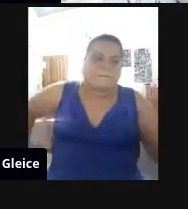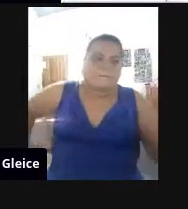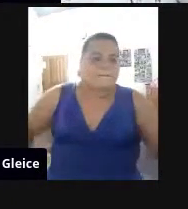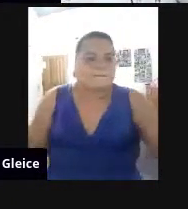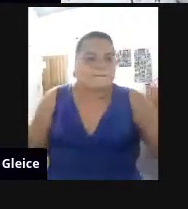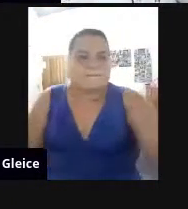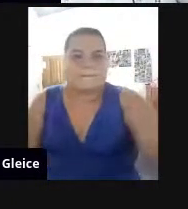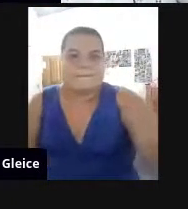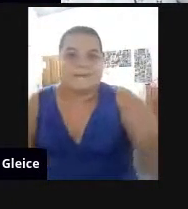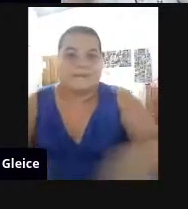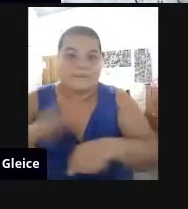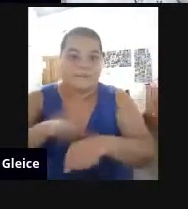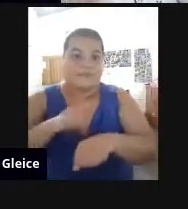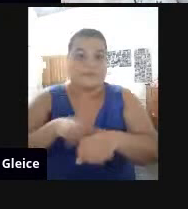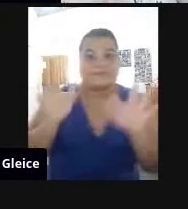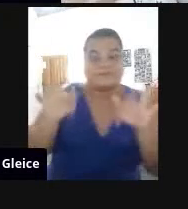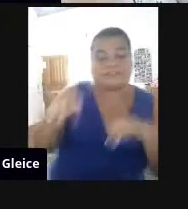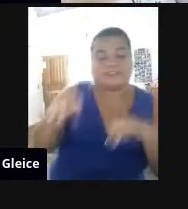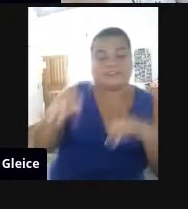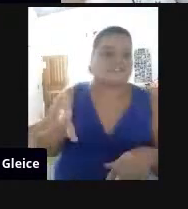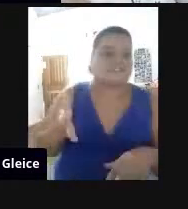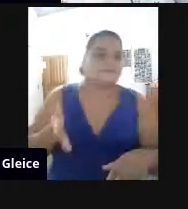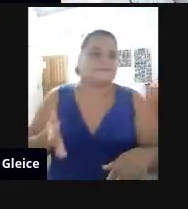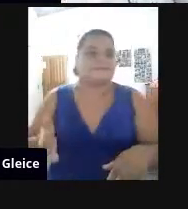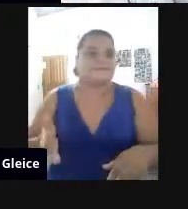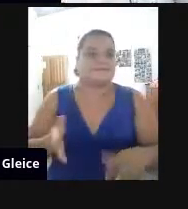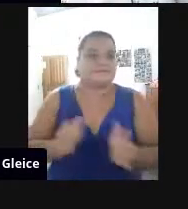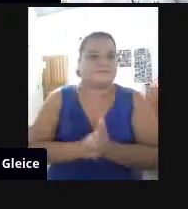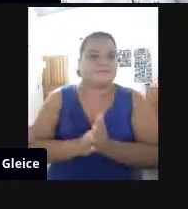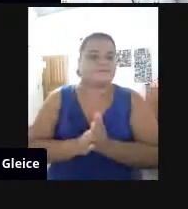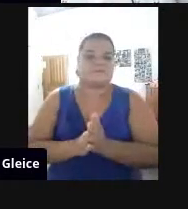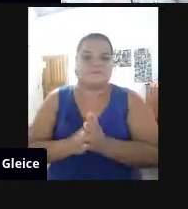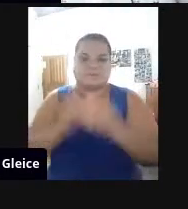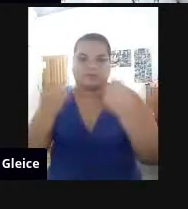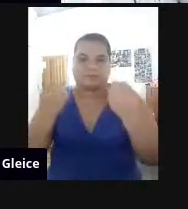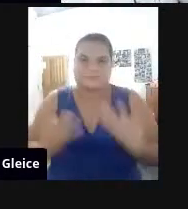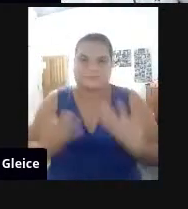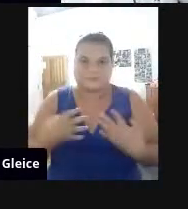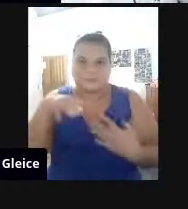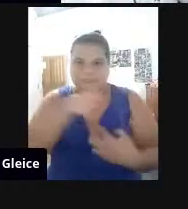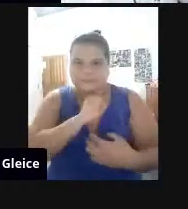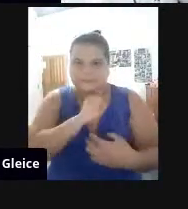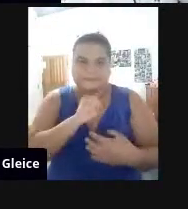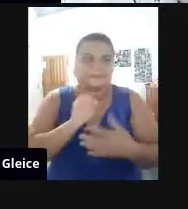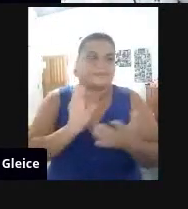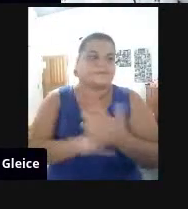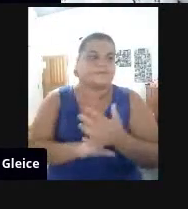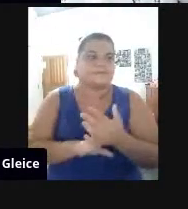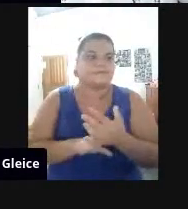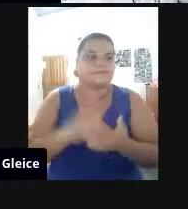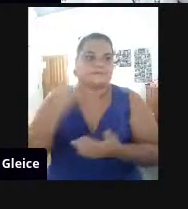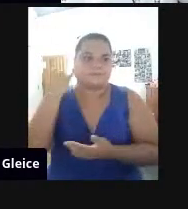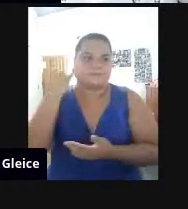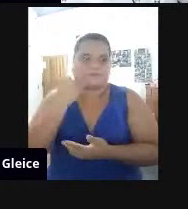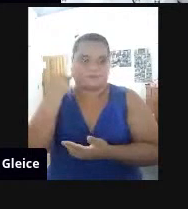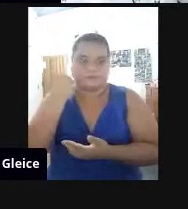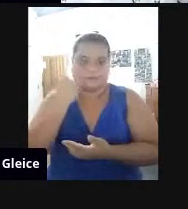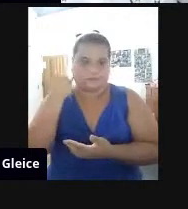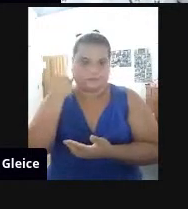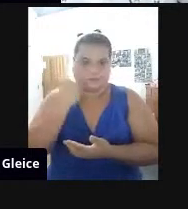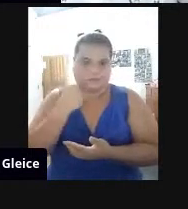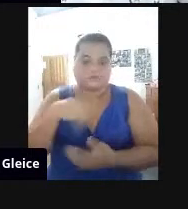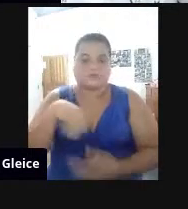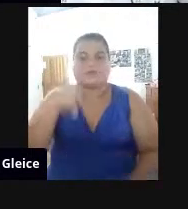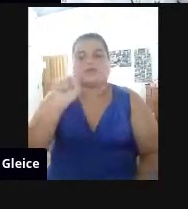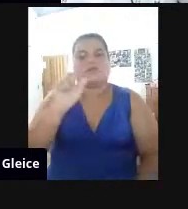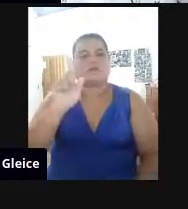tempo, mas eu vou tentar falar um pouquinho sobre cada uma delas. Então, a dieta sem glúten, sem caseína, né,